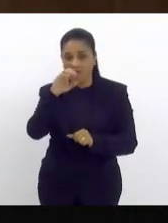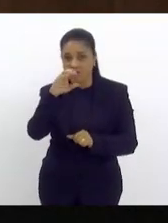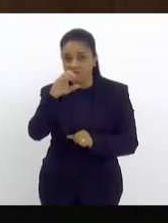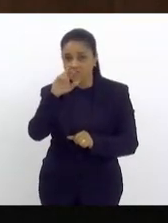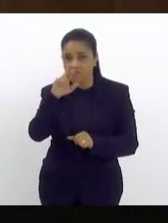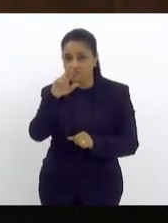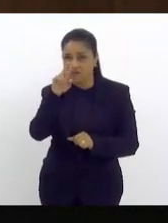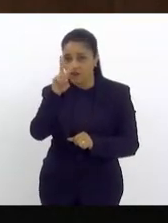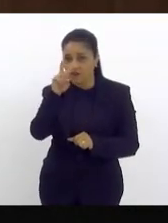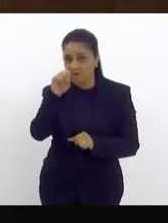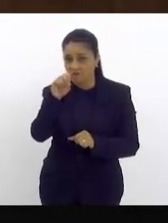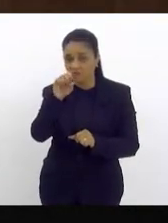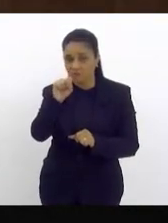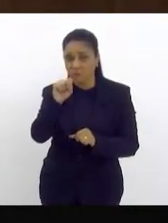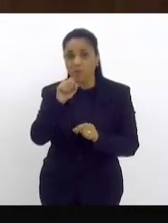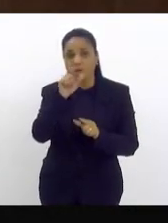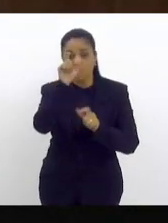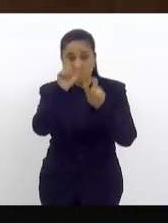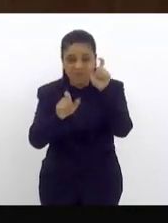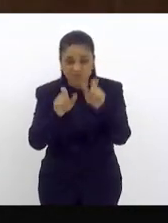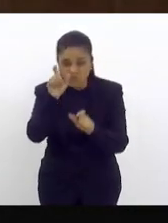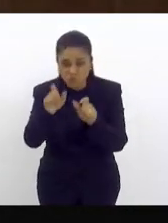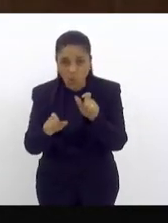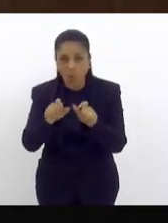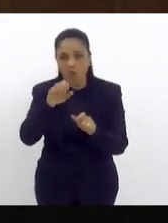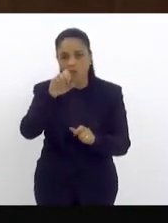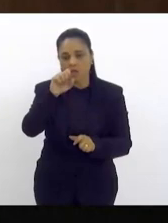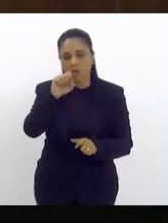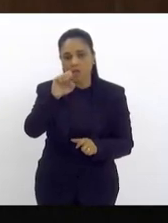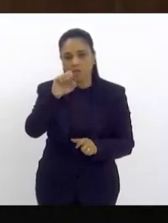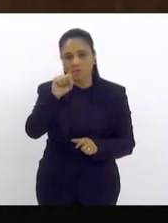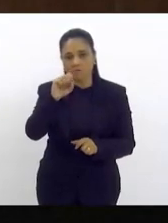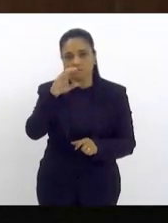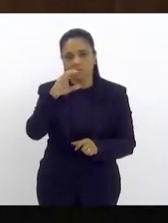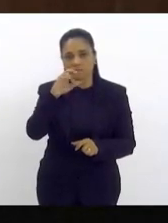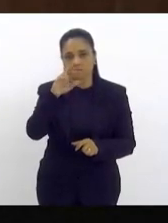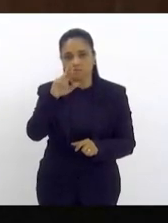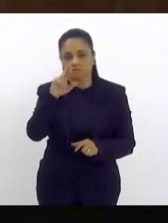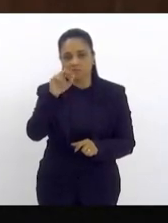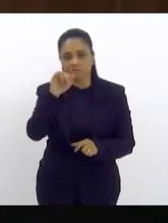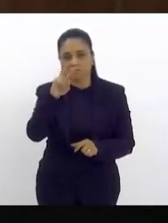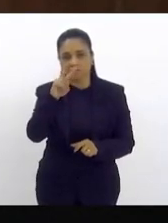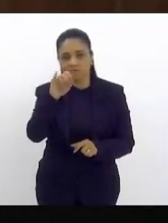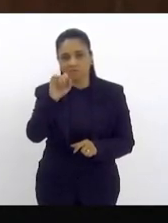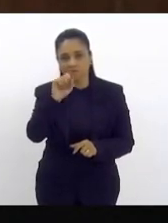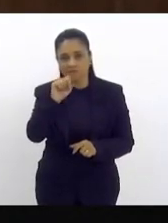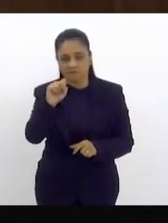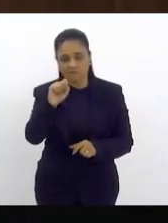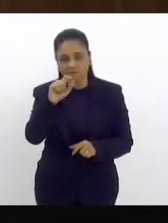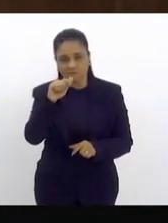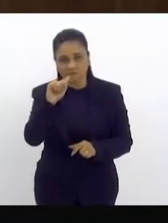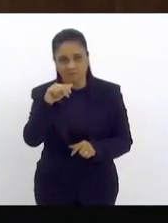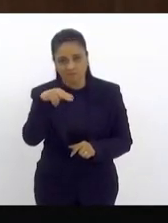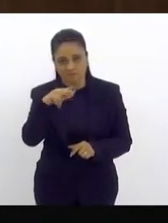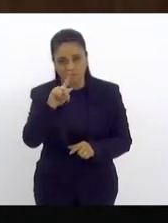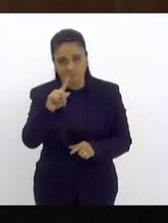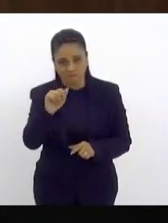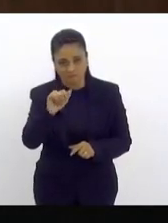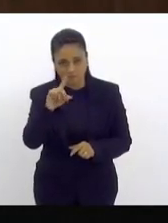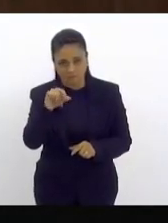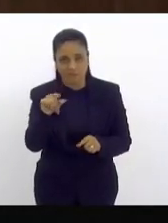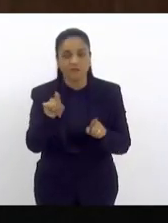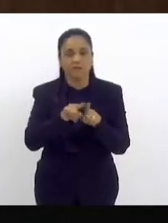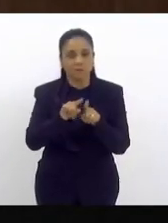escravizadas companheira deputada Verônica contribuiu para isso quero saudar também esse trabalho